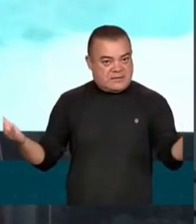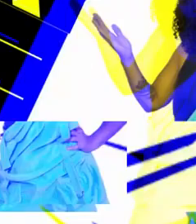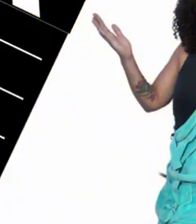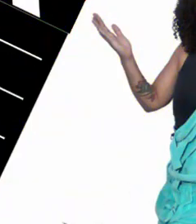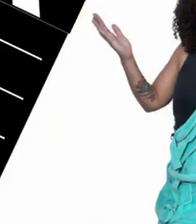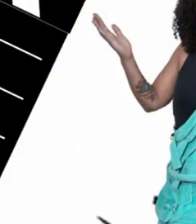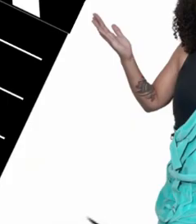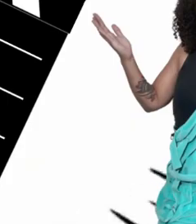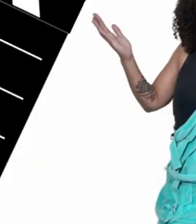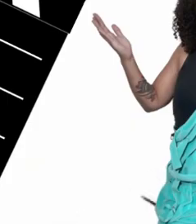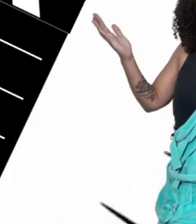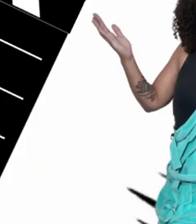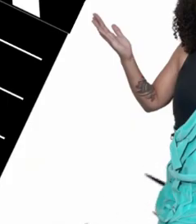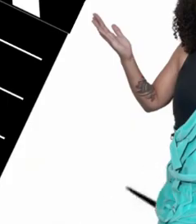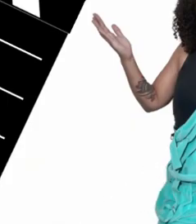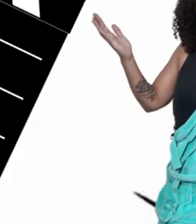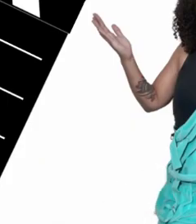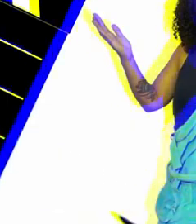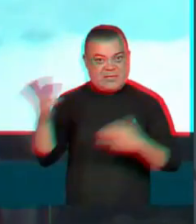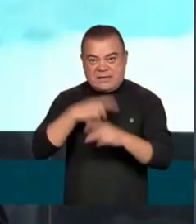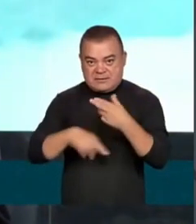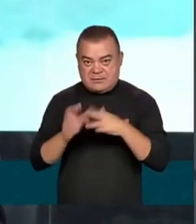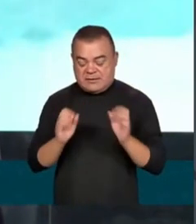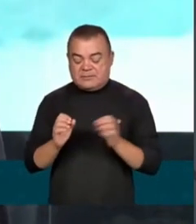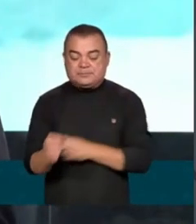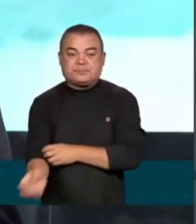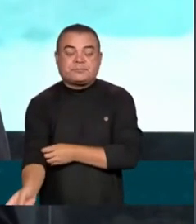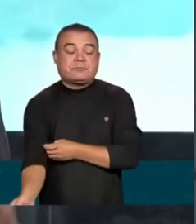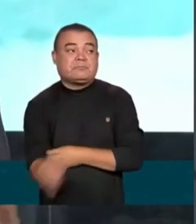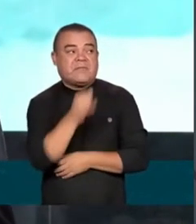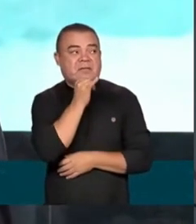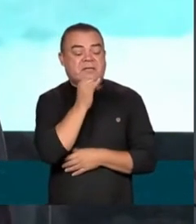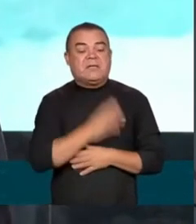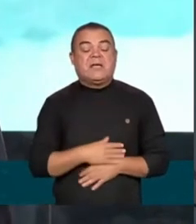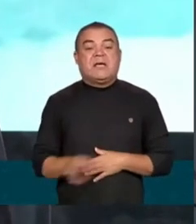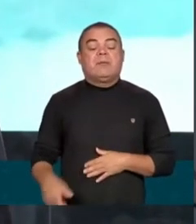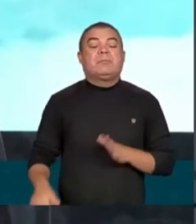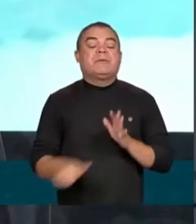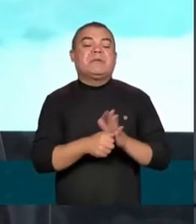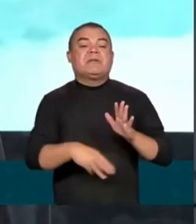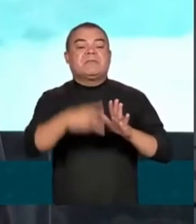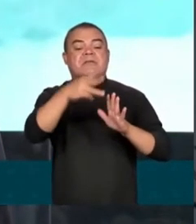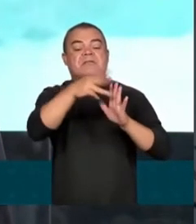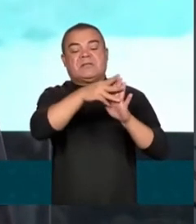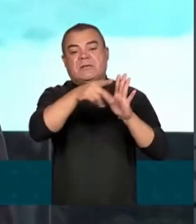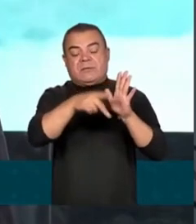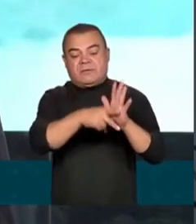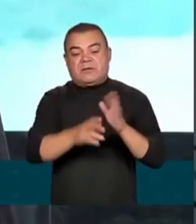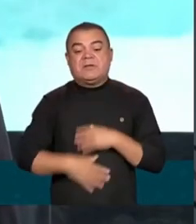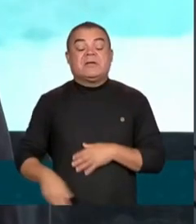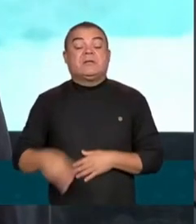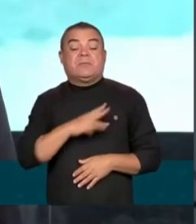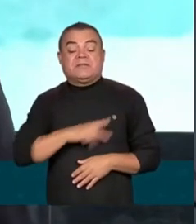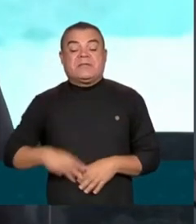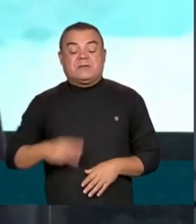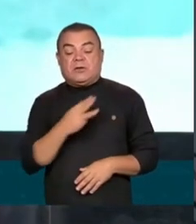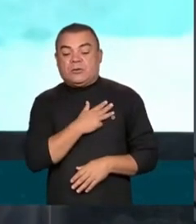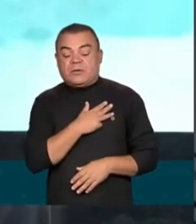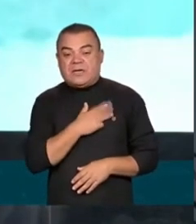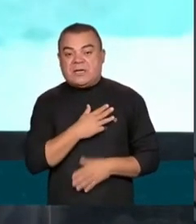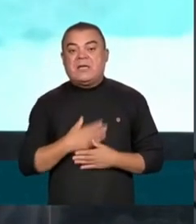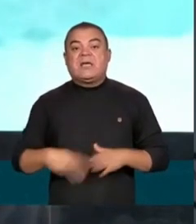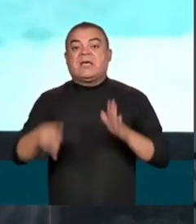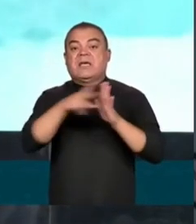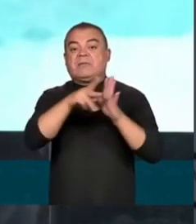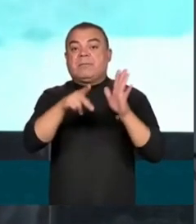em relação a isso por exemplo a primeira Medida Provisória do governo do presidente Lula é aquela MP que